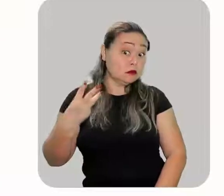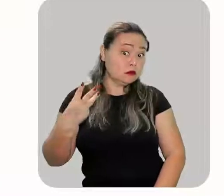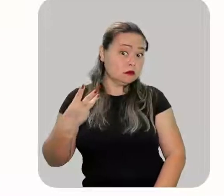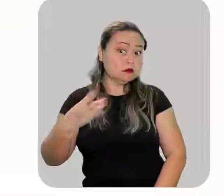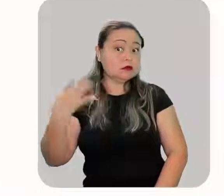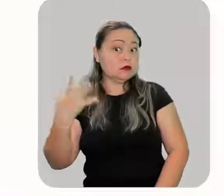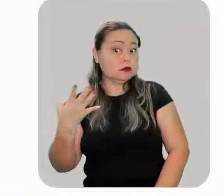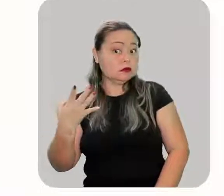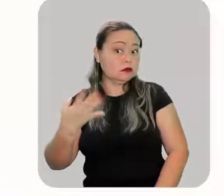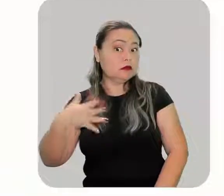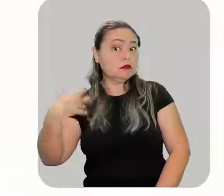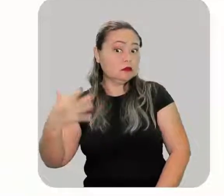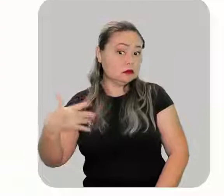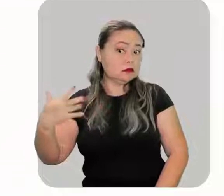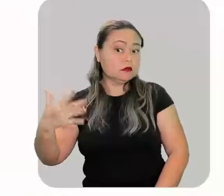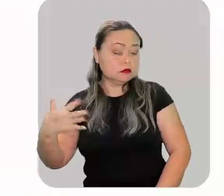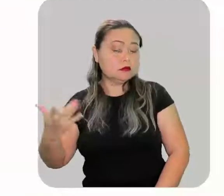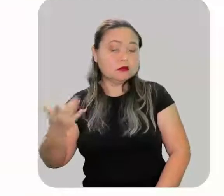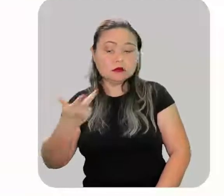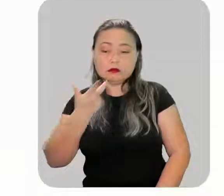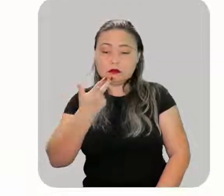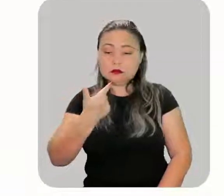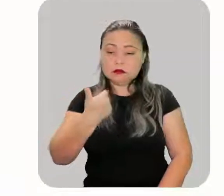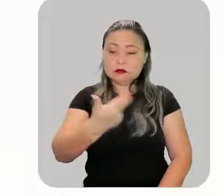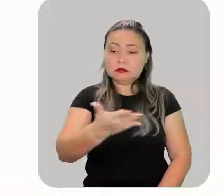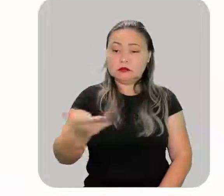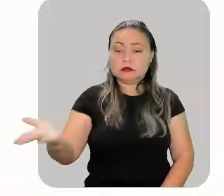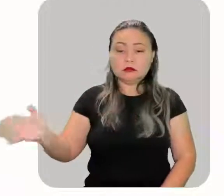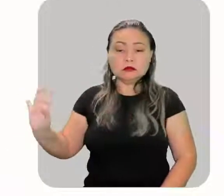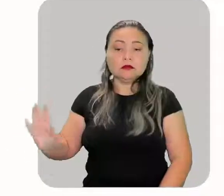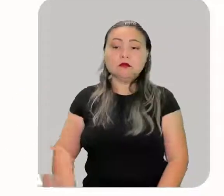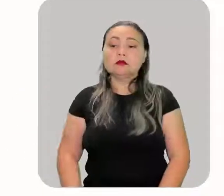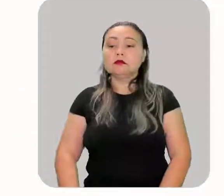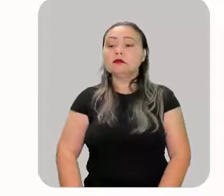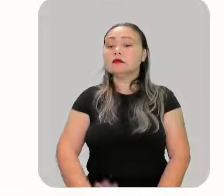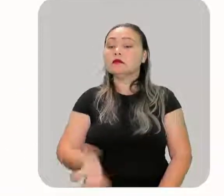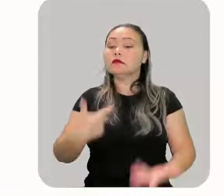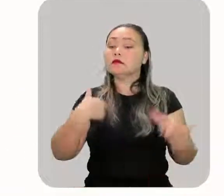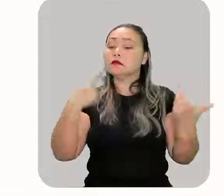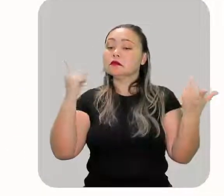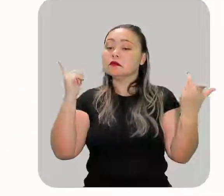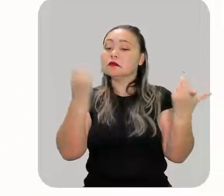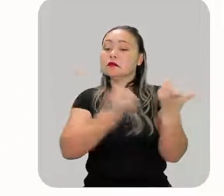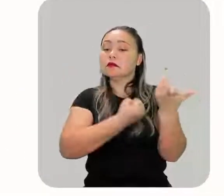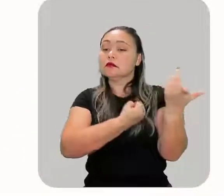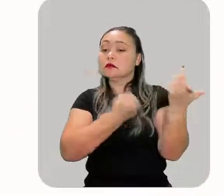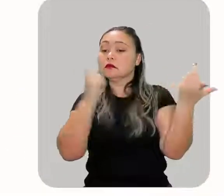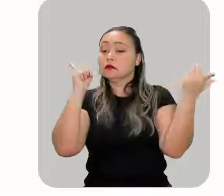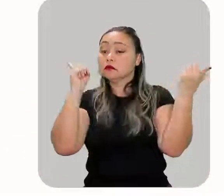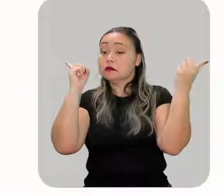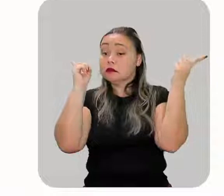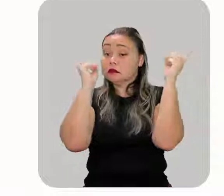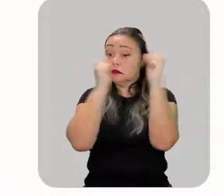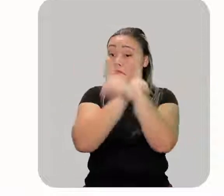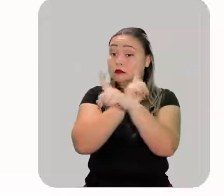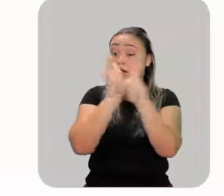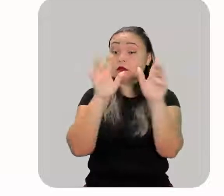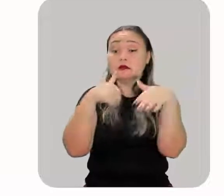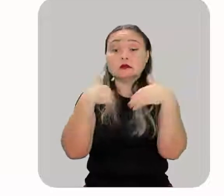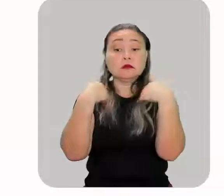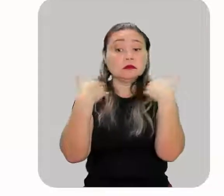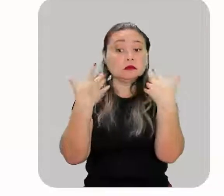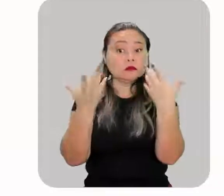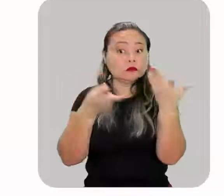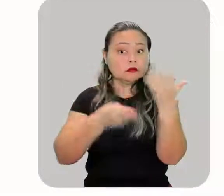de quarto grau? Mais recente. Nós também falamos de raízes nos números complexos. E foi quando eu citei para vocês sobre a questão de nem sempre